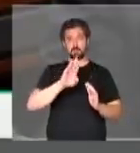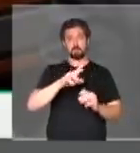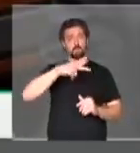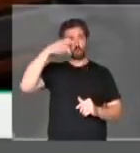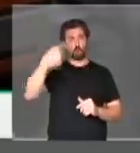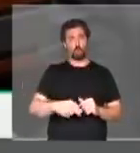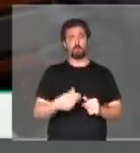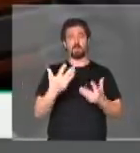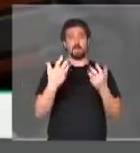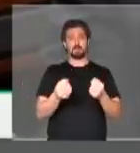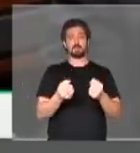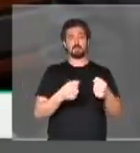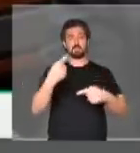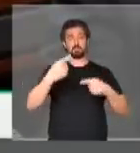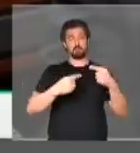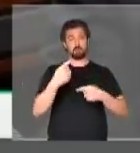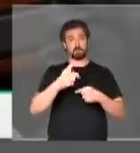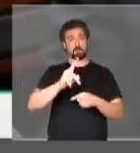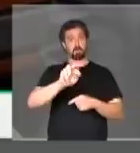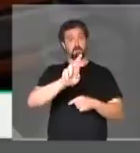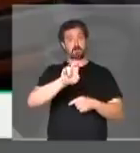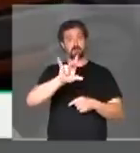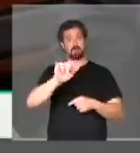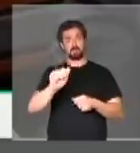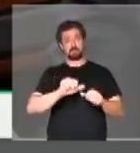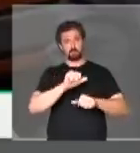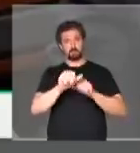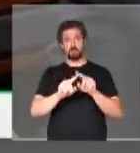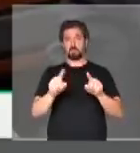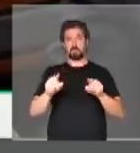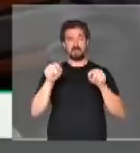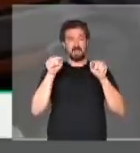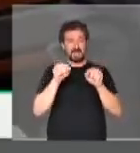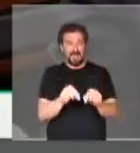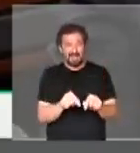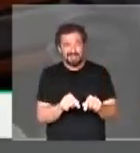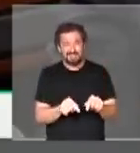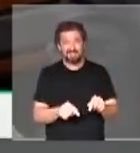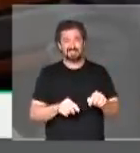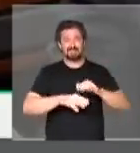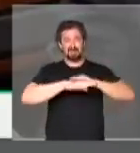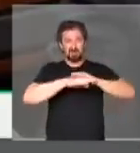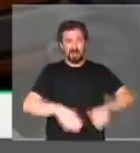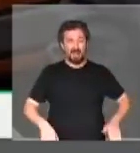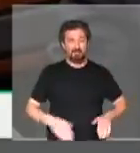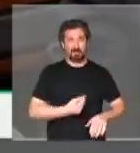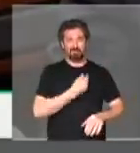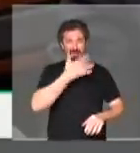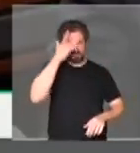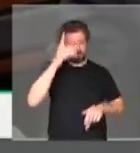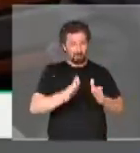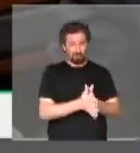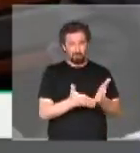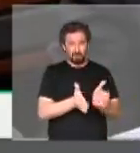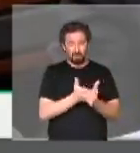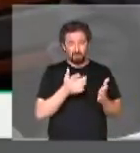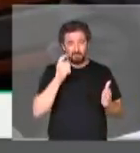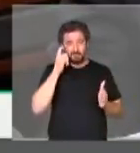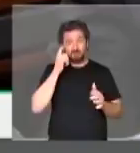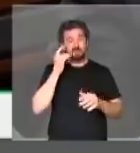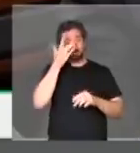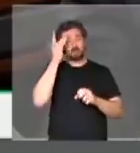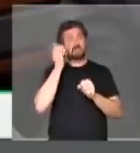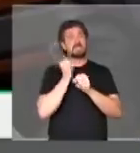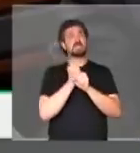topa sim discutir uma reforma da Previdência, mas não uma que acabe com a vida dos mais pobres, que acabe com aqueles que